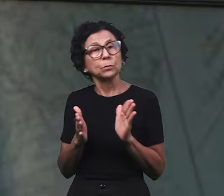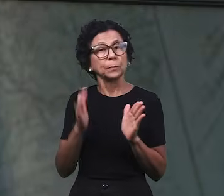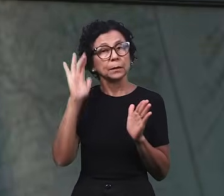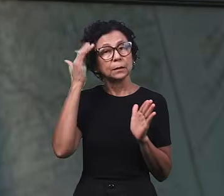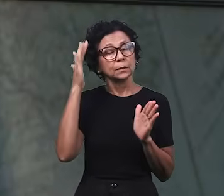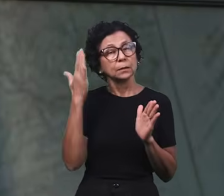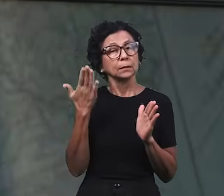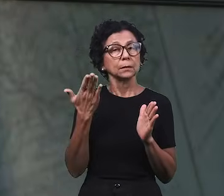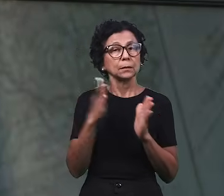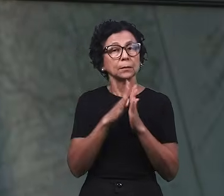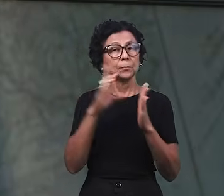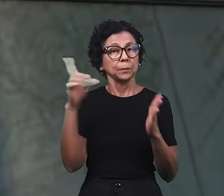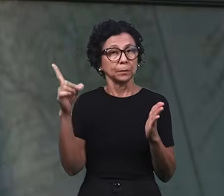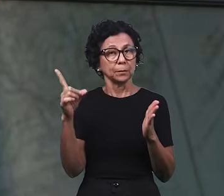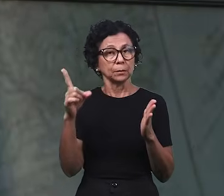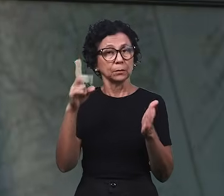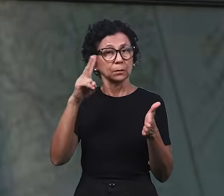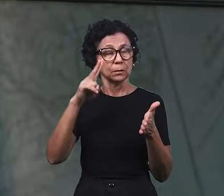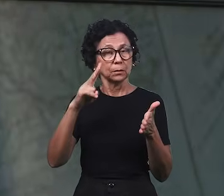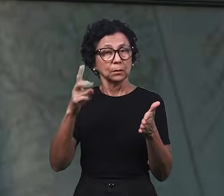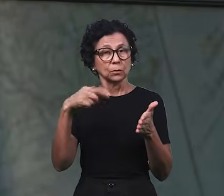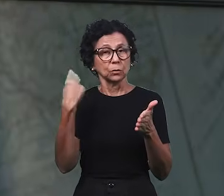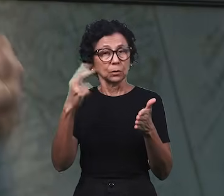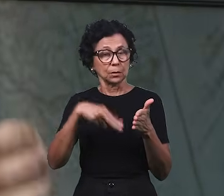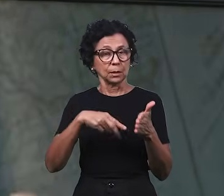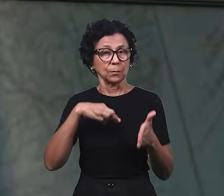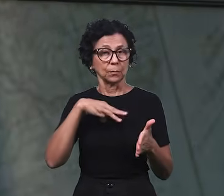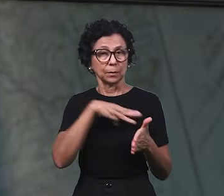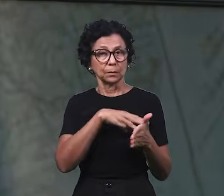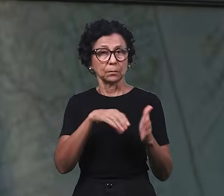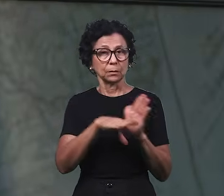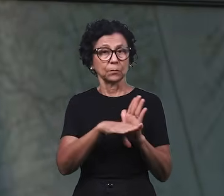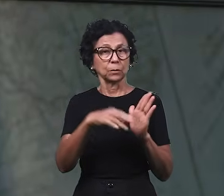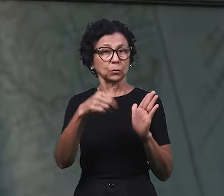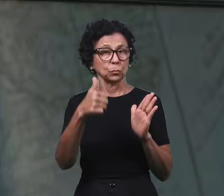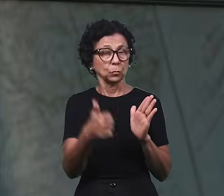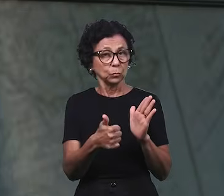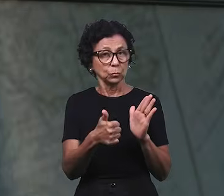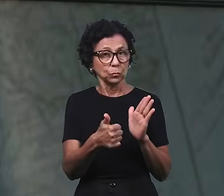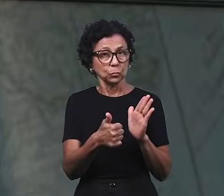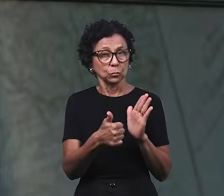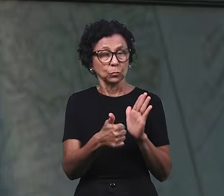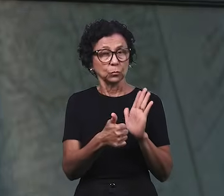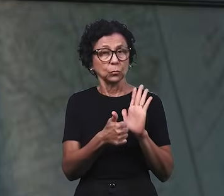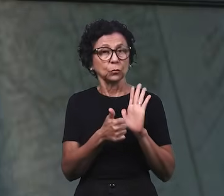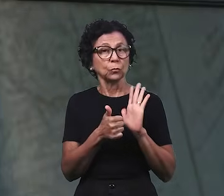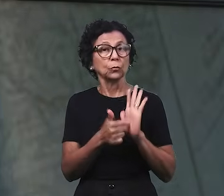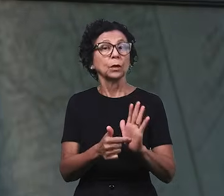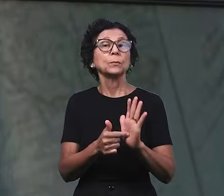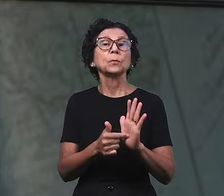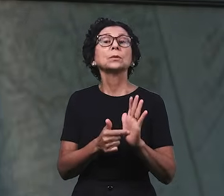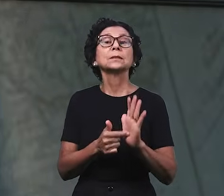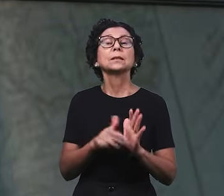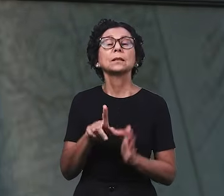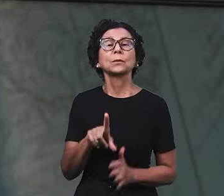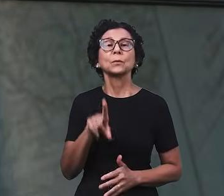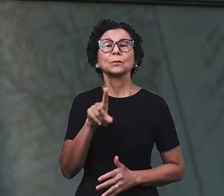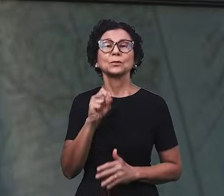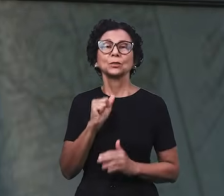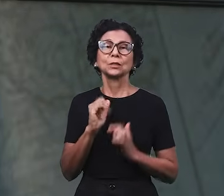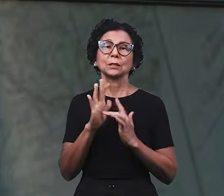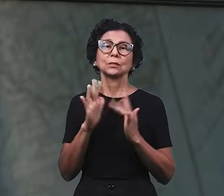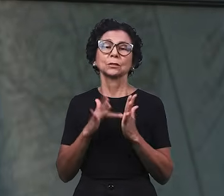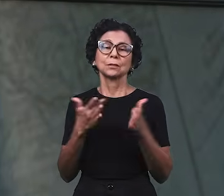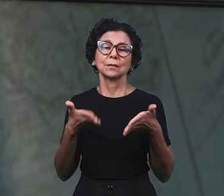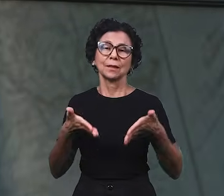porque nós estamos em Mateus, no capítulo 1, a partir do verso 18, que vai nos falar a respeito do